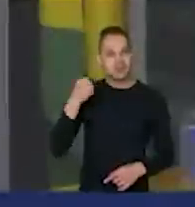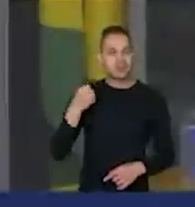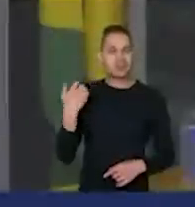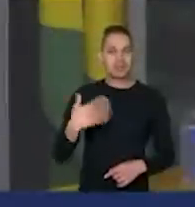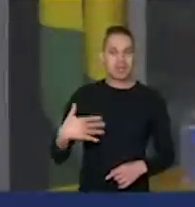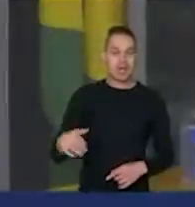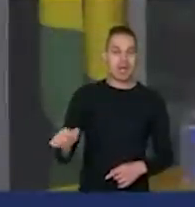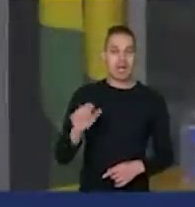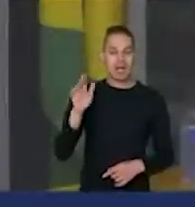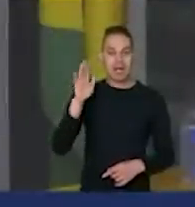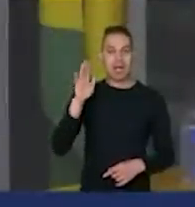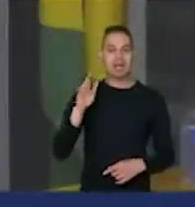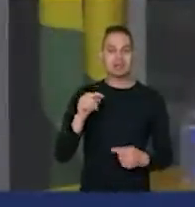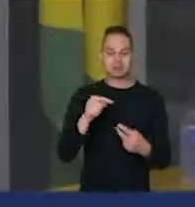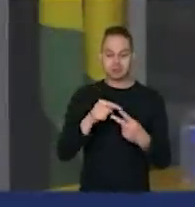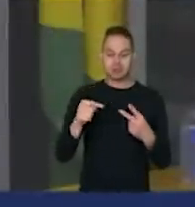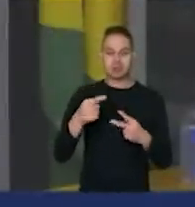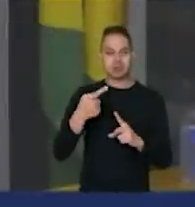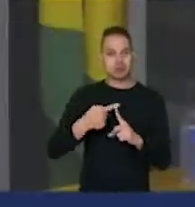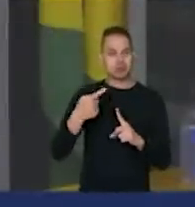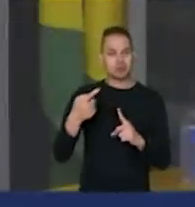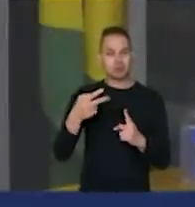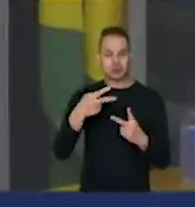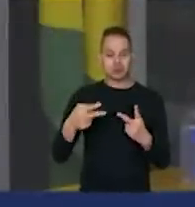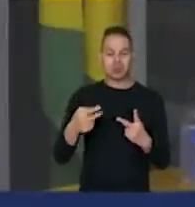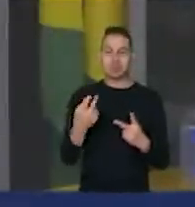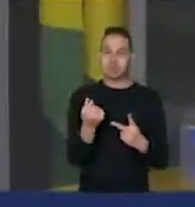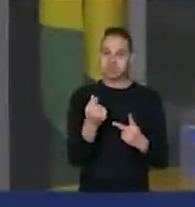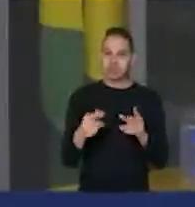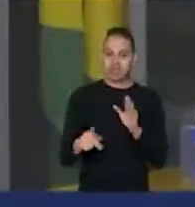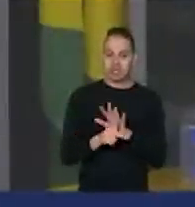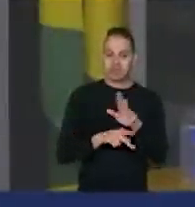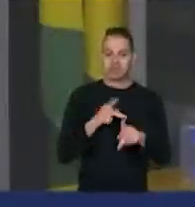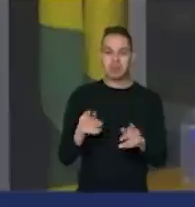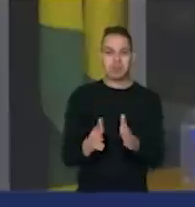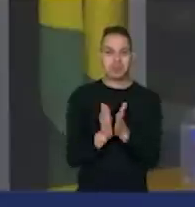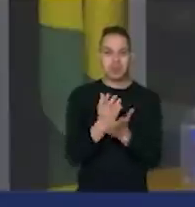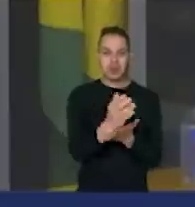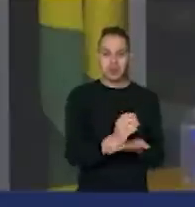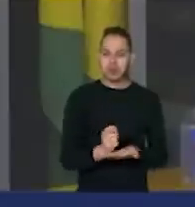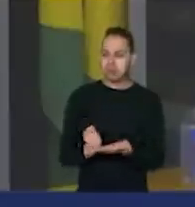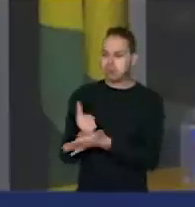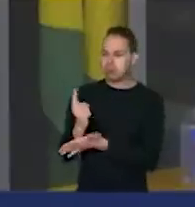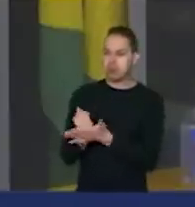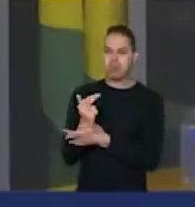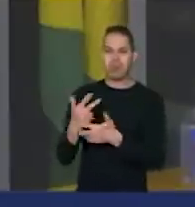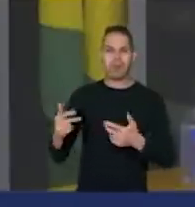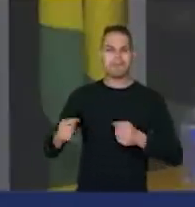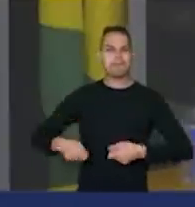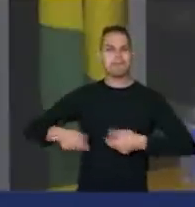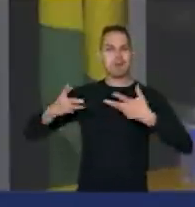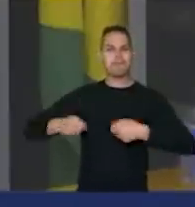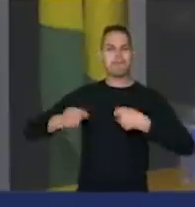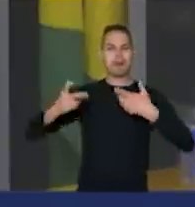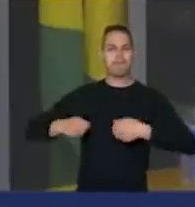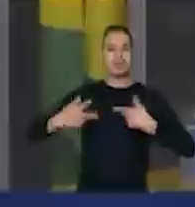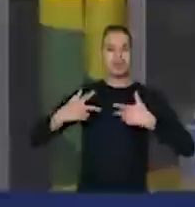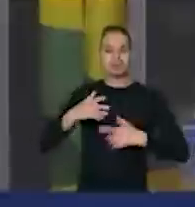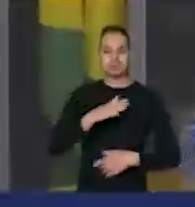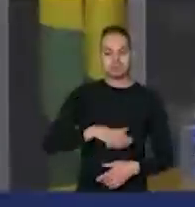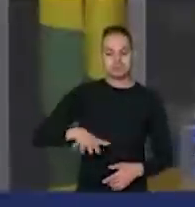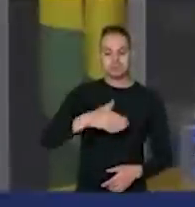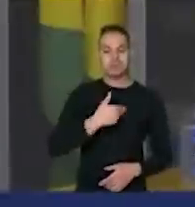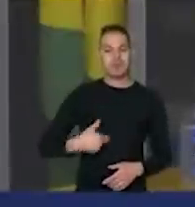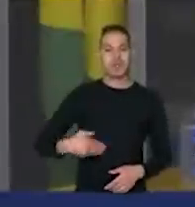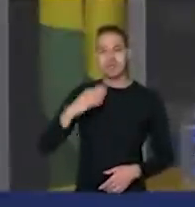com dinheiro da população mais pobre para a elite do funcionalismo público no governo Bolsonaro. Se tivesse